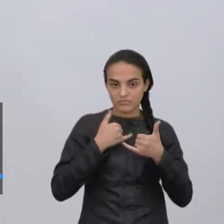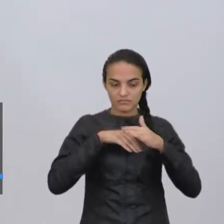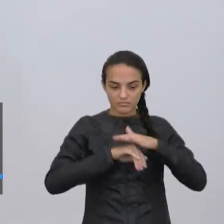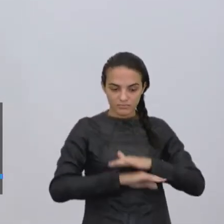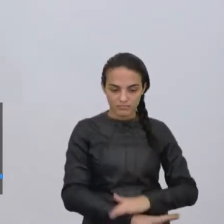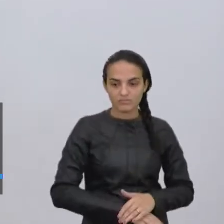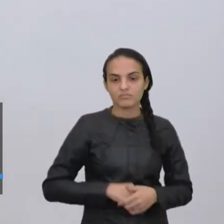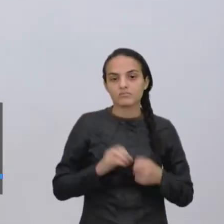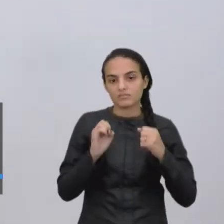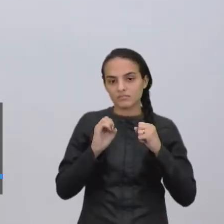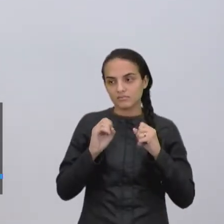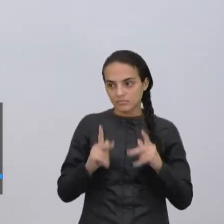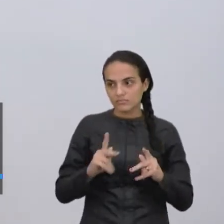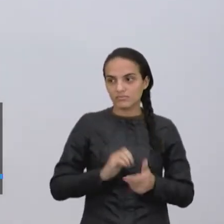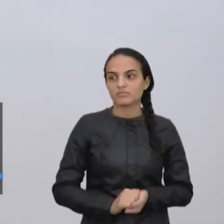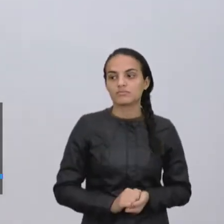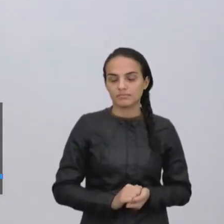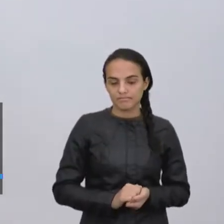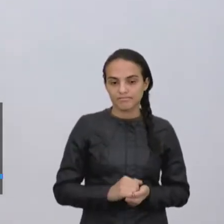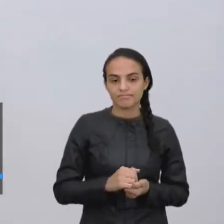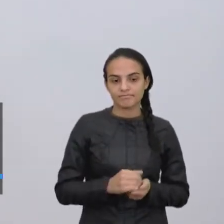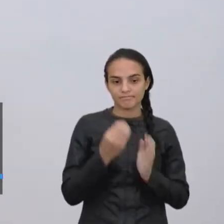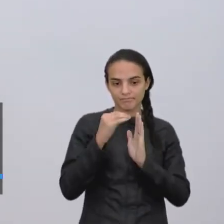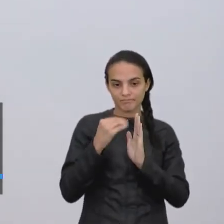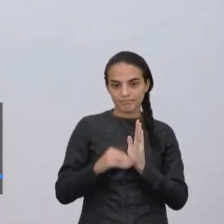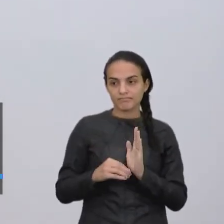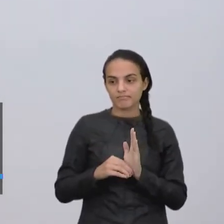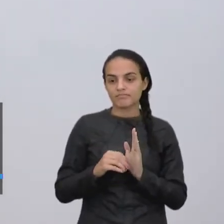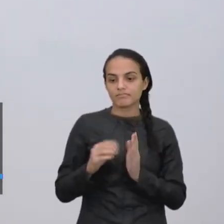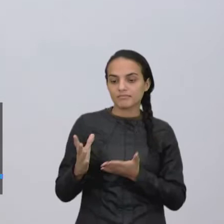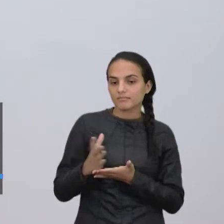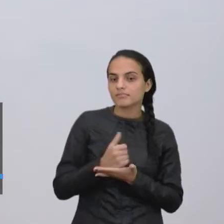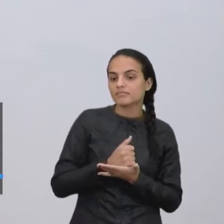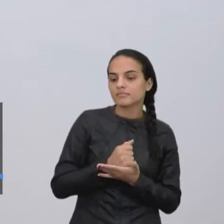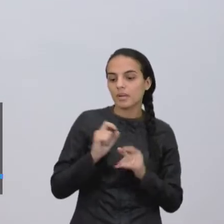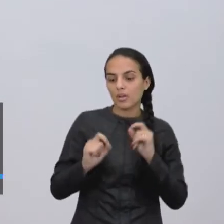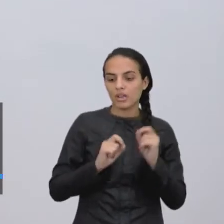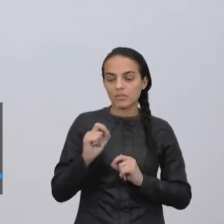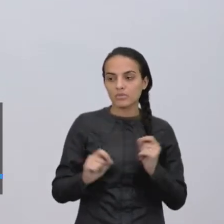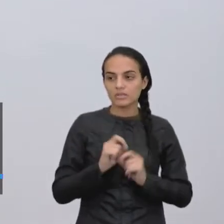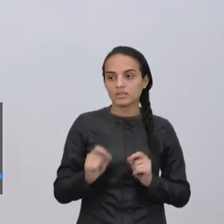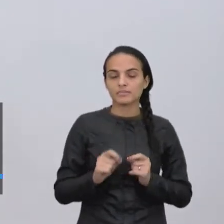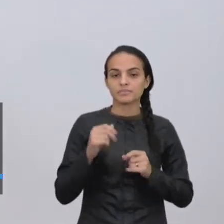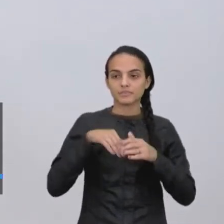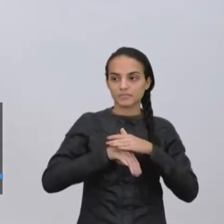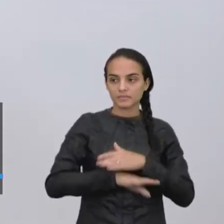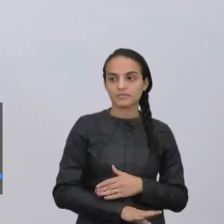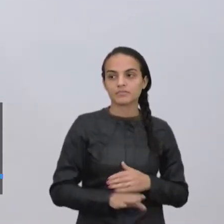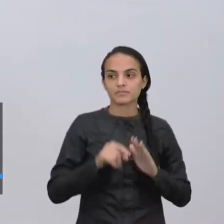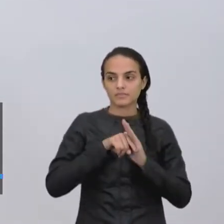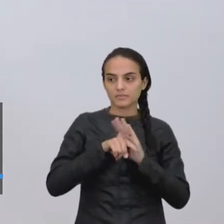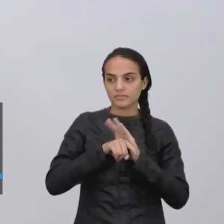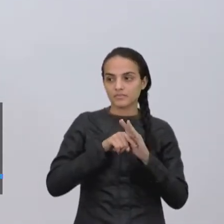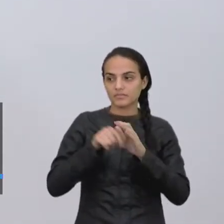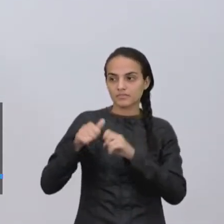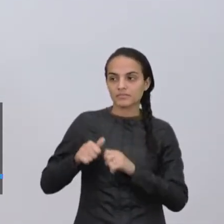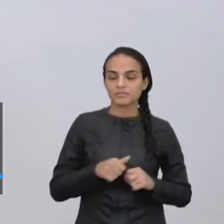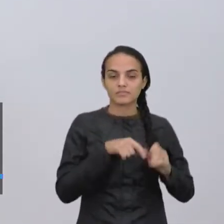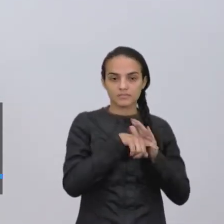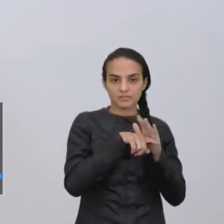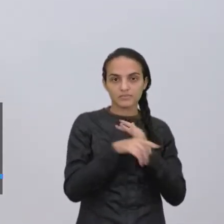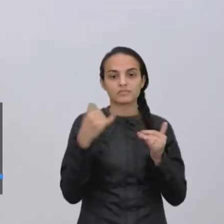dados. Tá bom, coletei. Olha o que ele fala aí, que a gente colhe. Colhe é o quê? Coletar os dados, ir lá fazer a pesquisa, realizar a pesquisa,